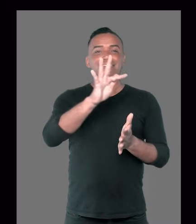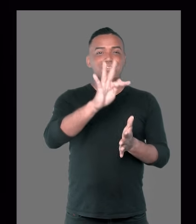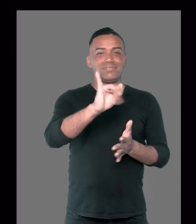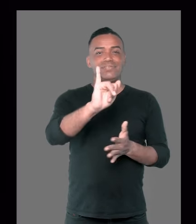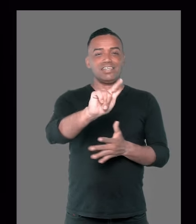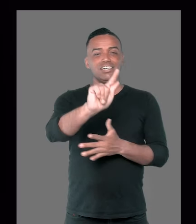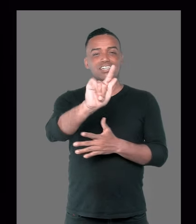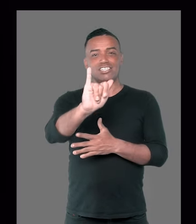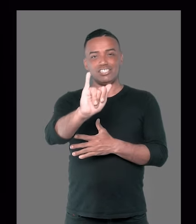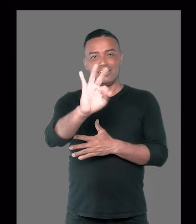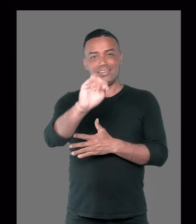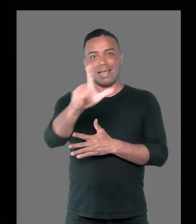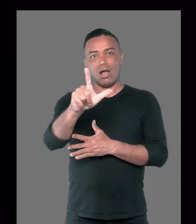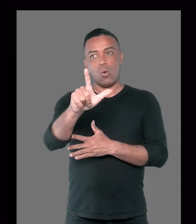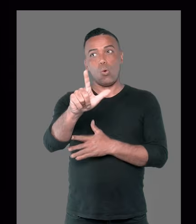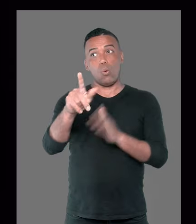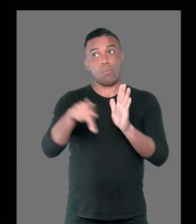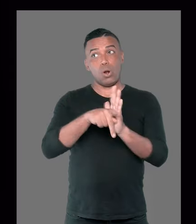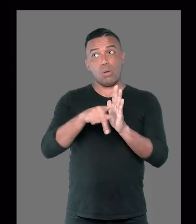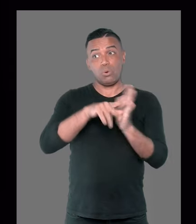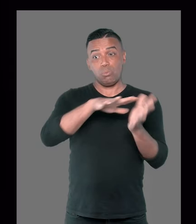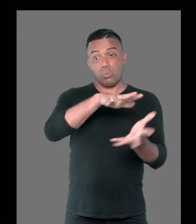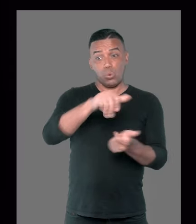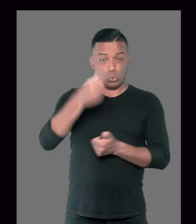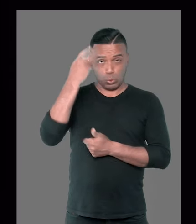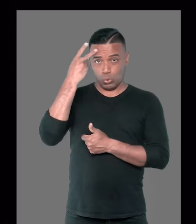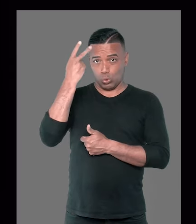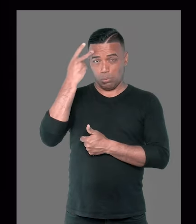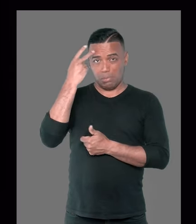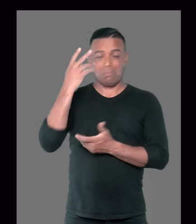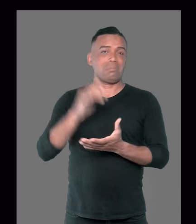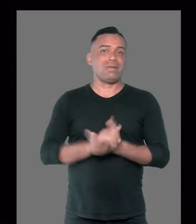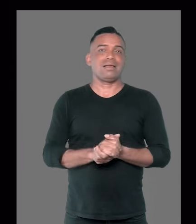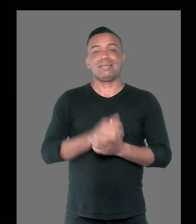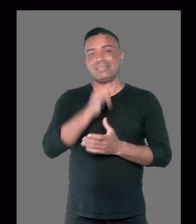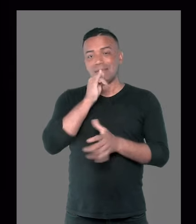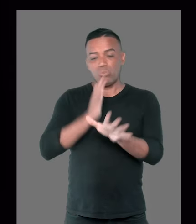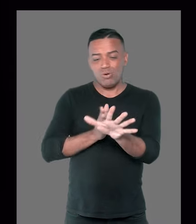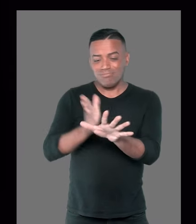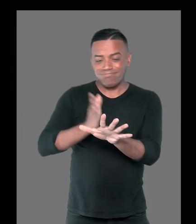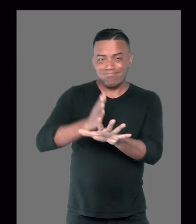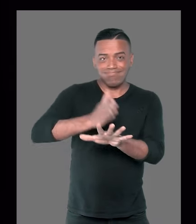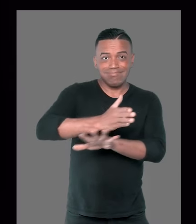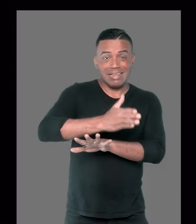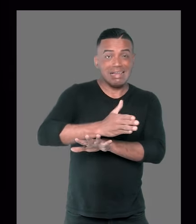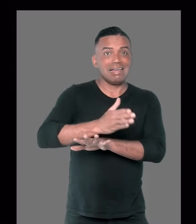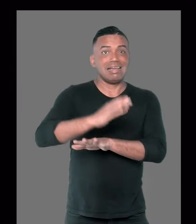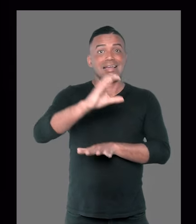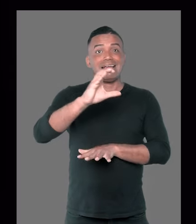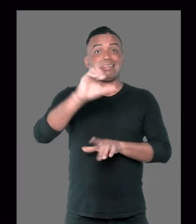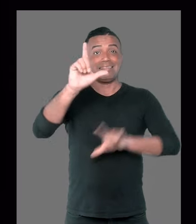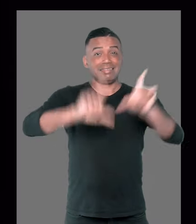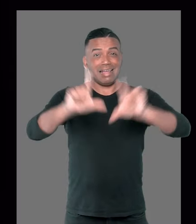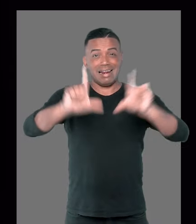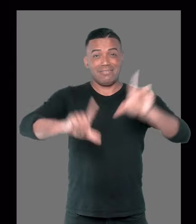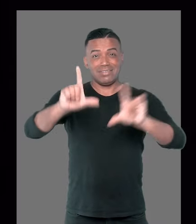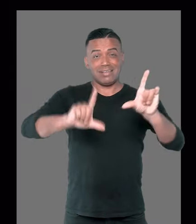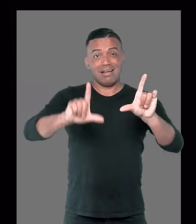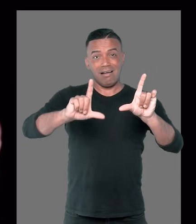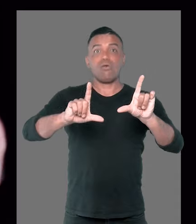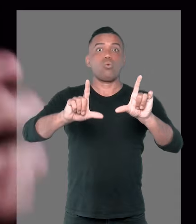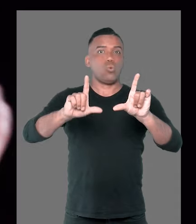que não era possível no mundo puramente físico era que os canais eram estreitos demais o canal de televisão ele é para